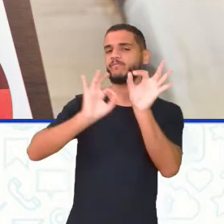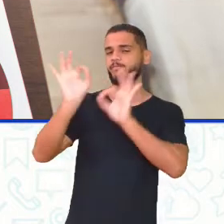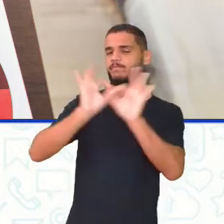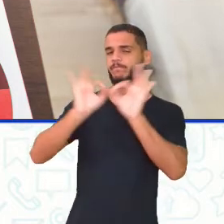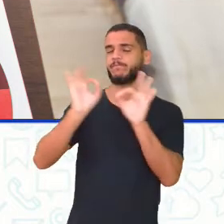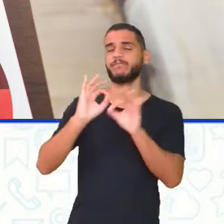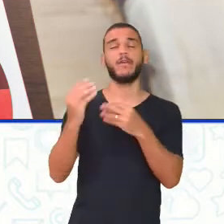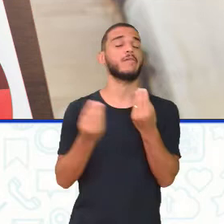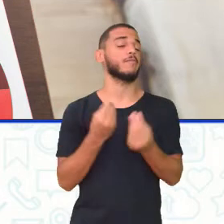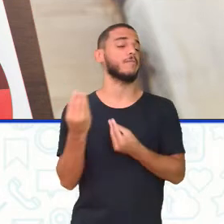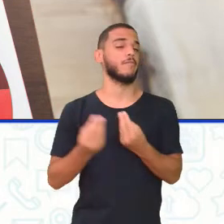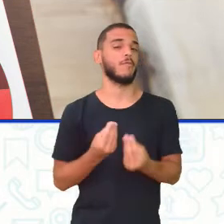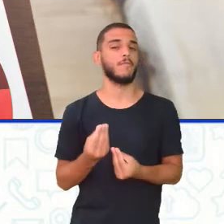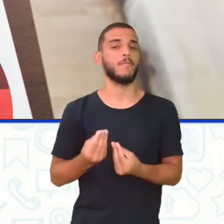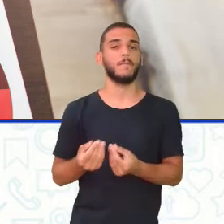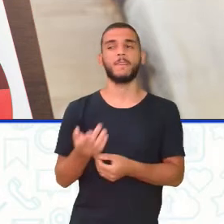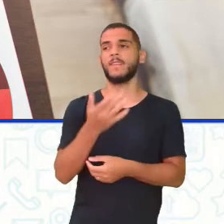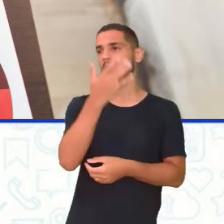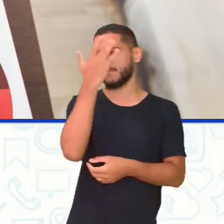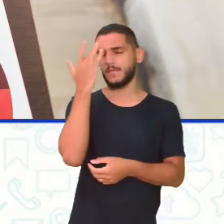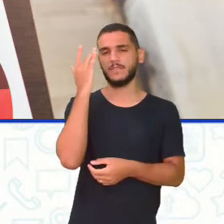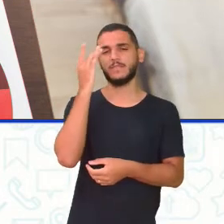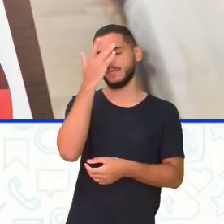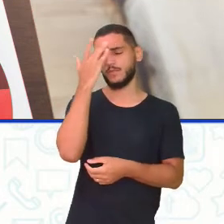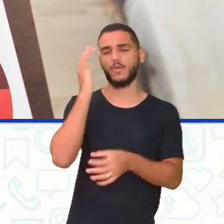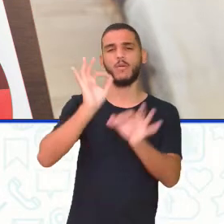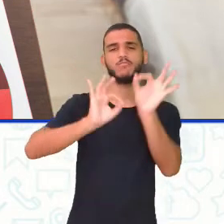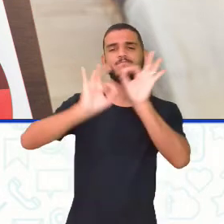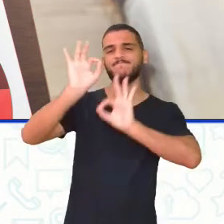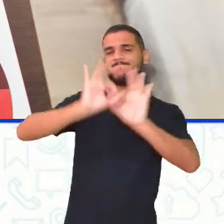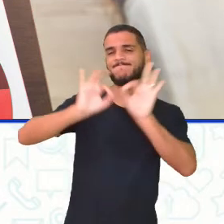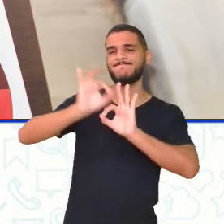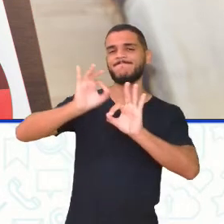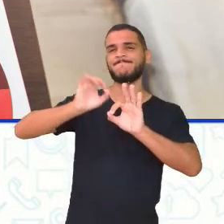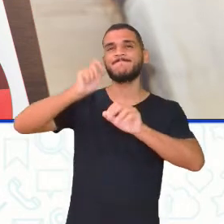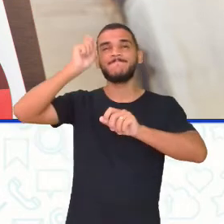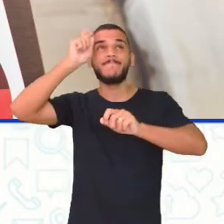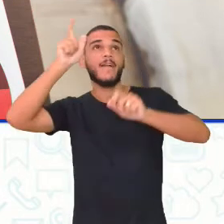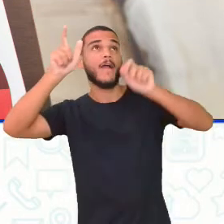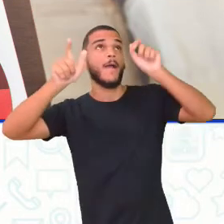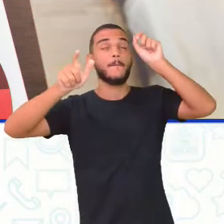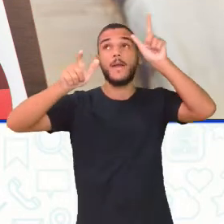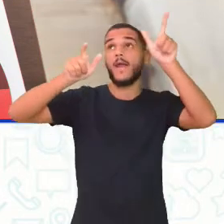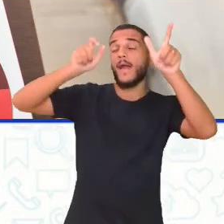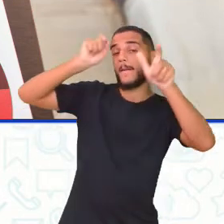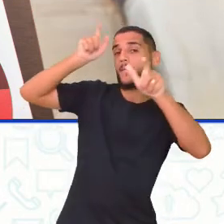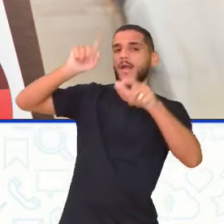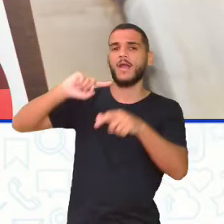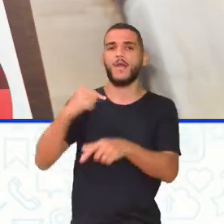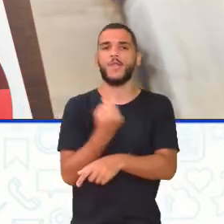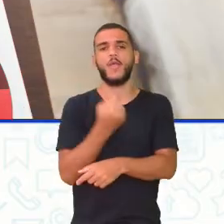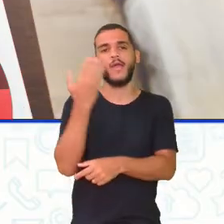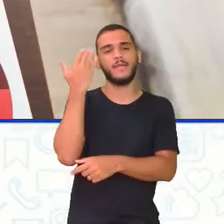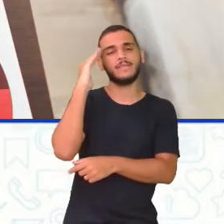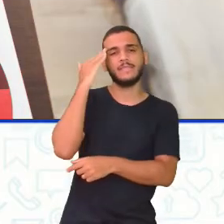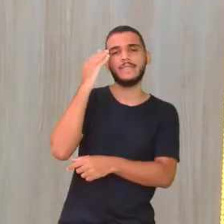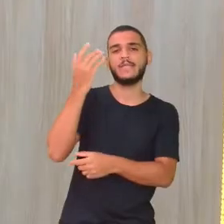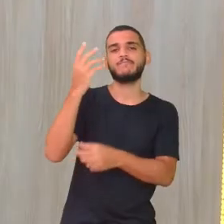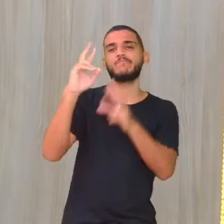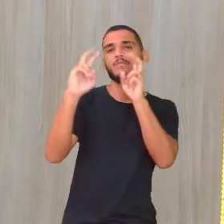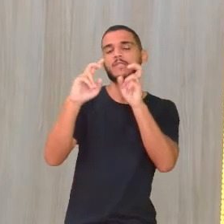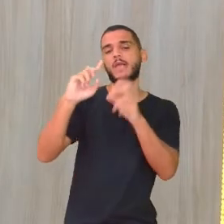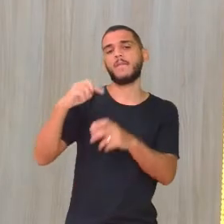organiza? Como é que ele vai arrumar as suas ideias para fazer com que a gente entenda um assunto que a gente não